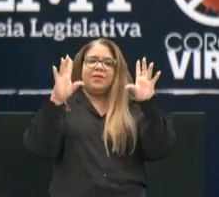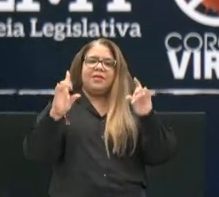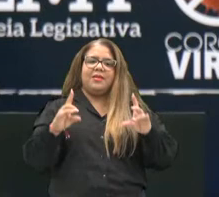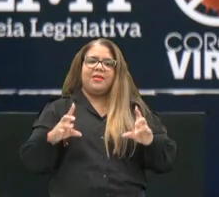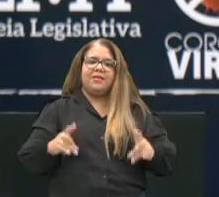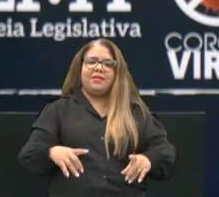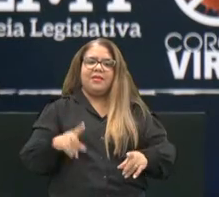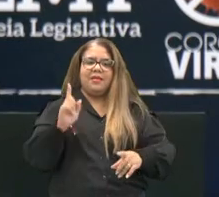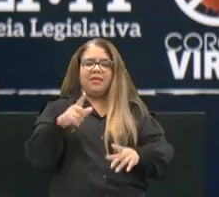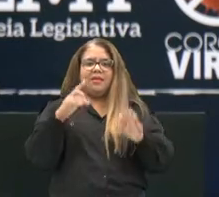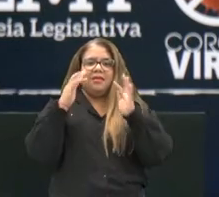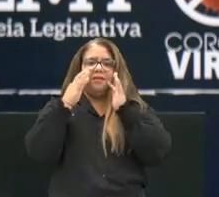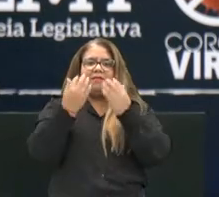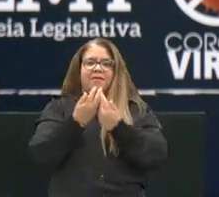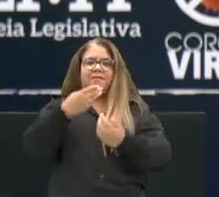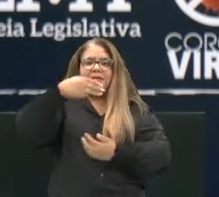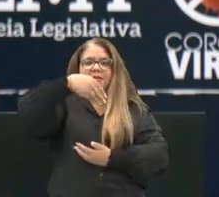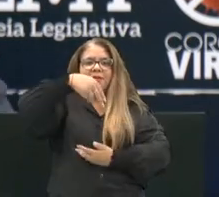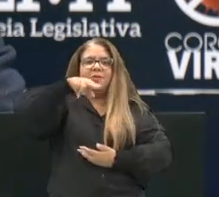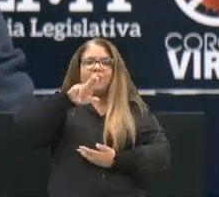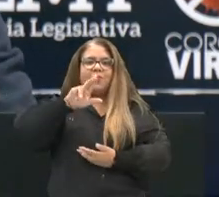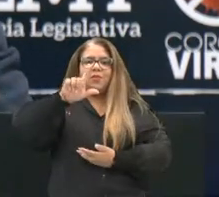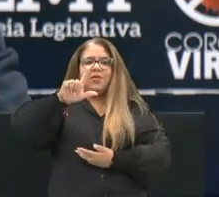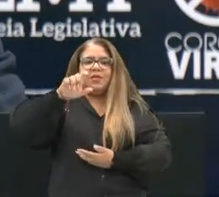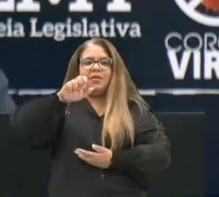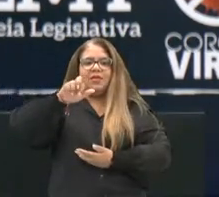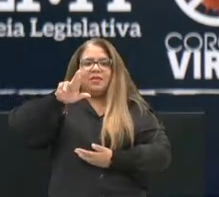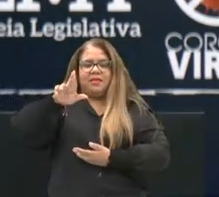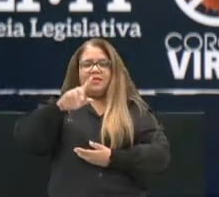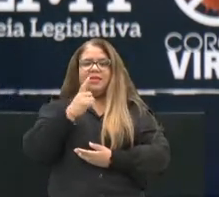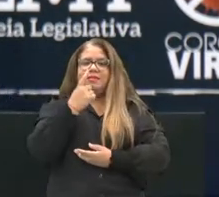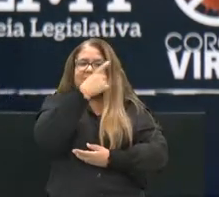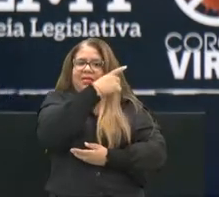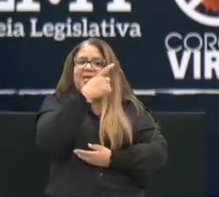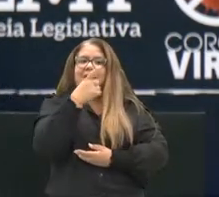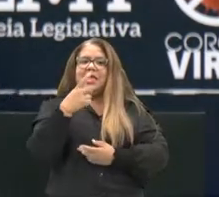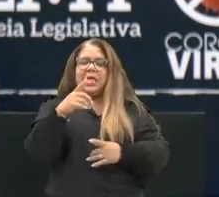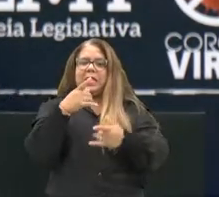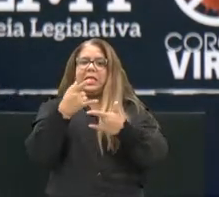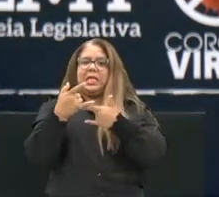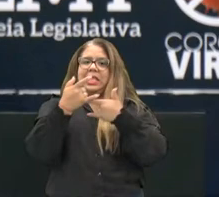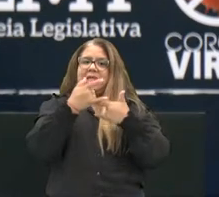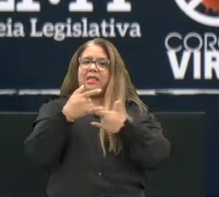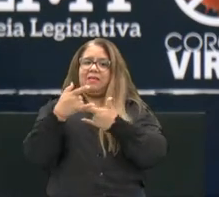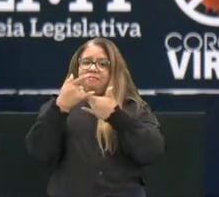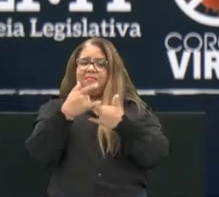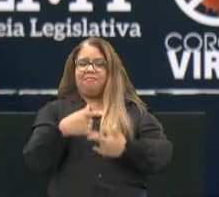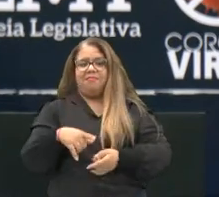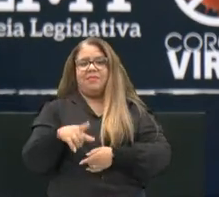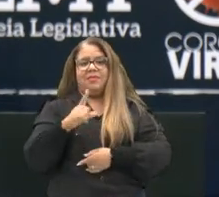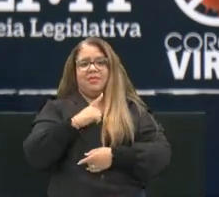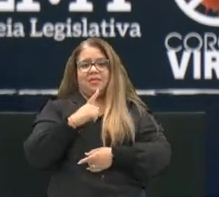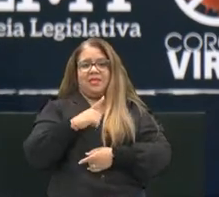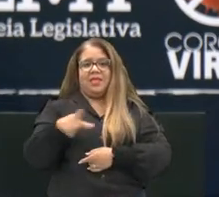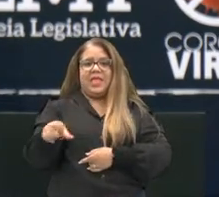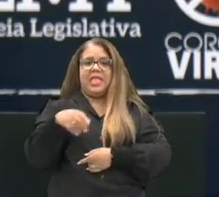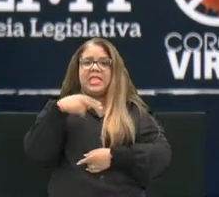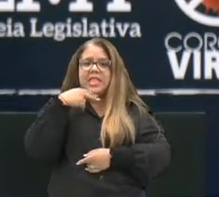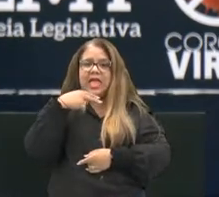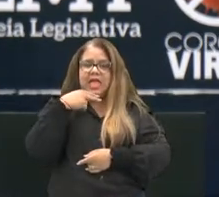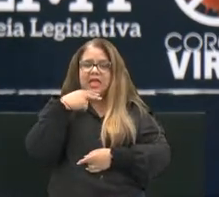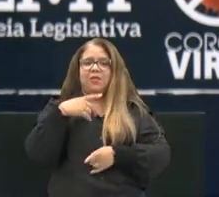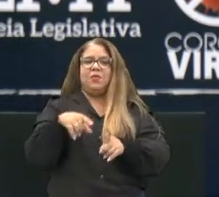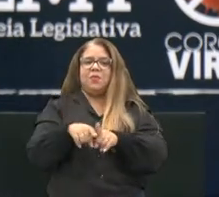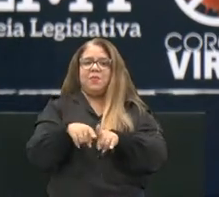a família Miller, em nome da dona Maria, que está nos assistindo, do Pedro, aqui, que